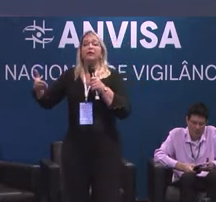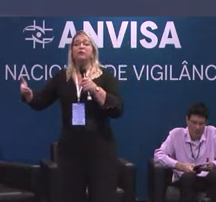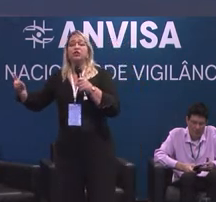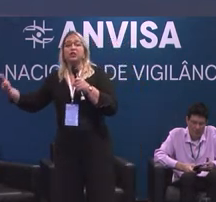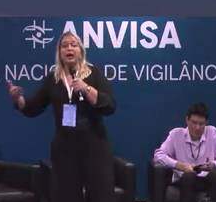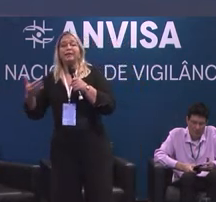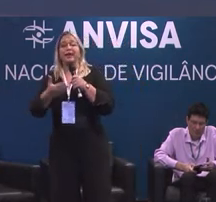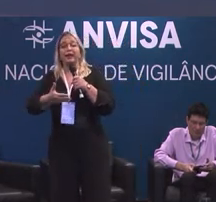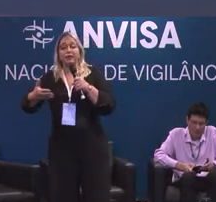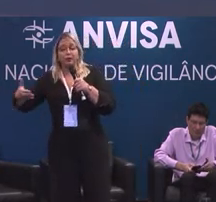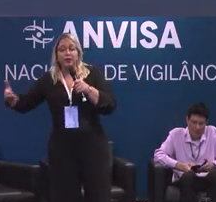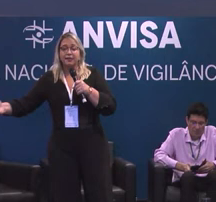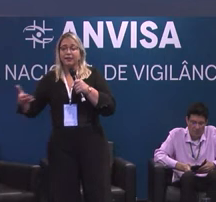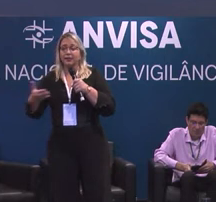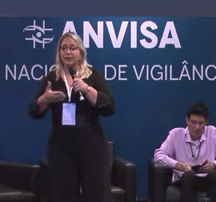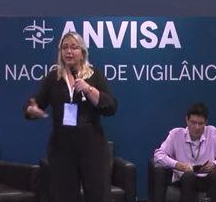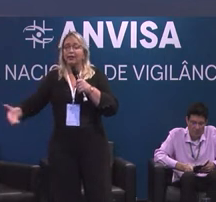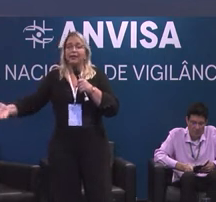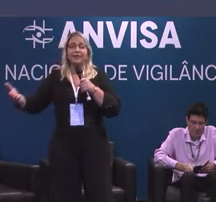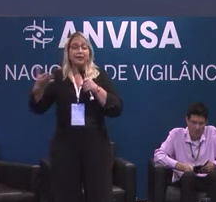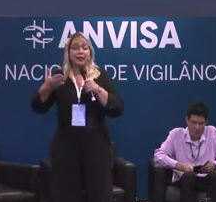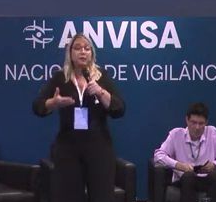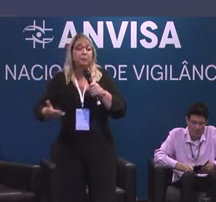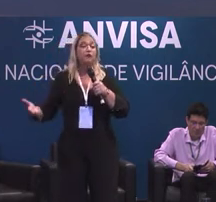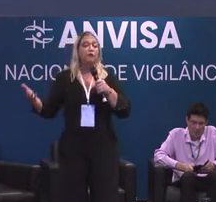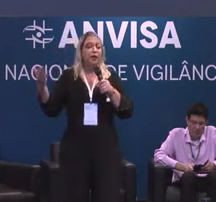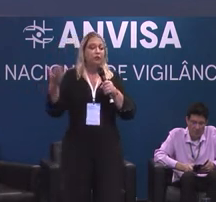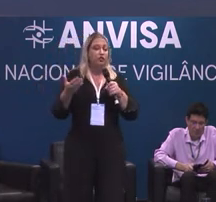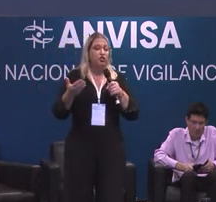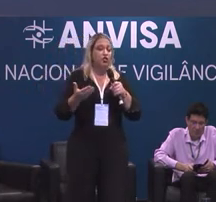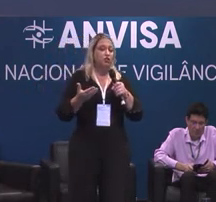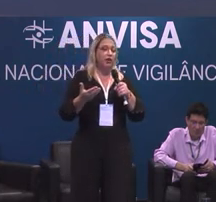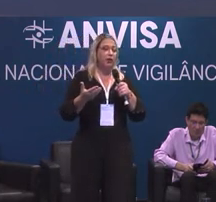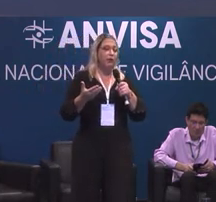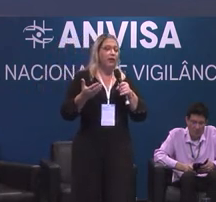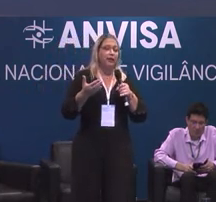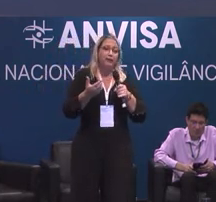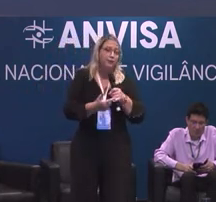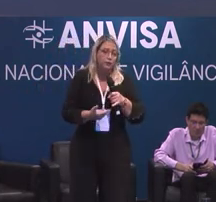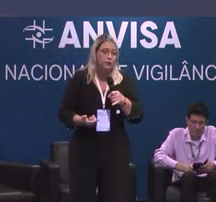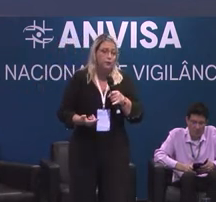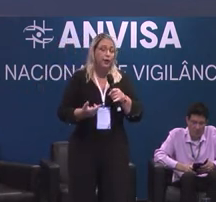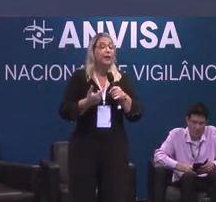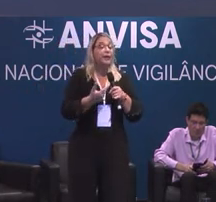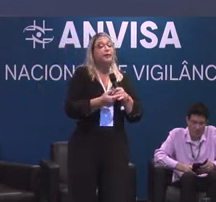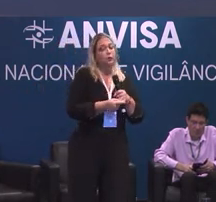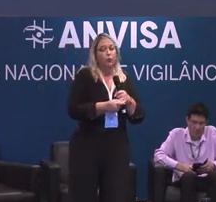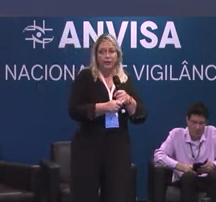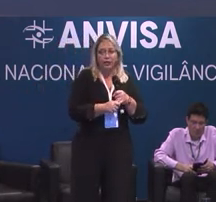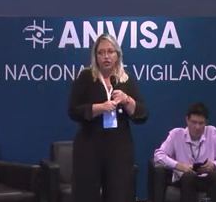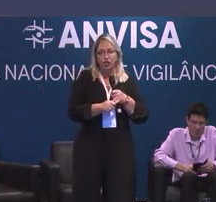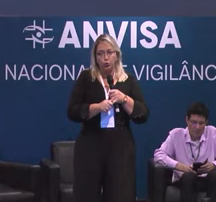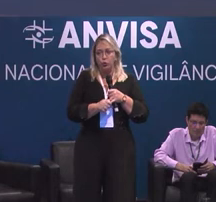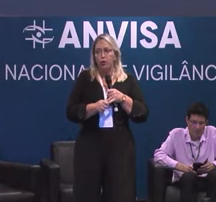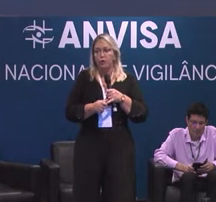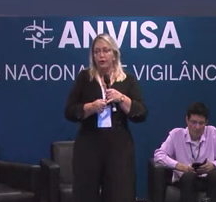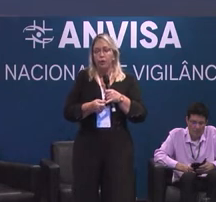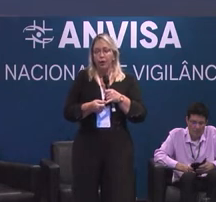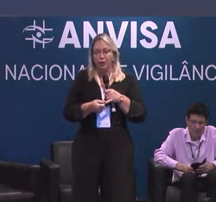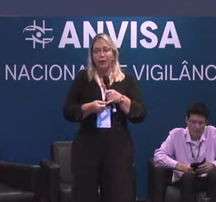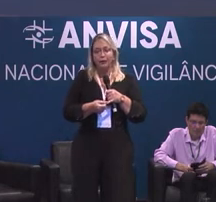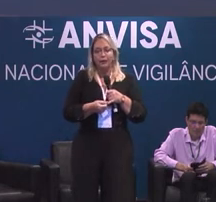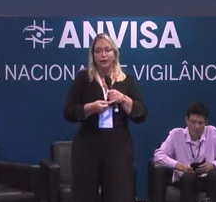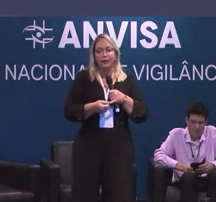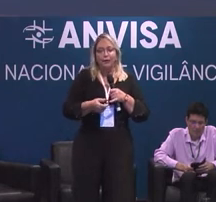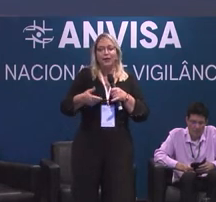não estar dentro desse movimento de gestão da qualidade, também não dispõe ainda de um comitê gestor da